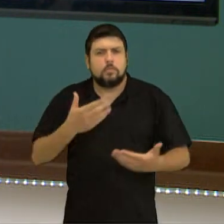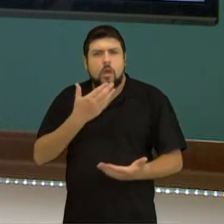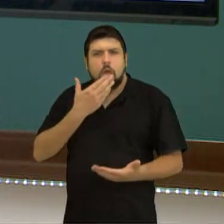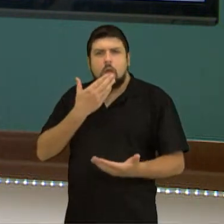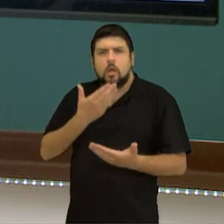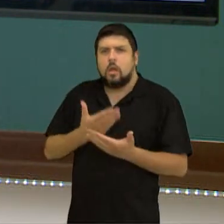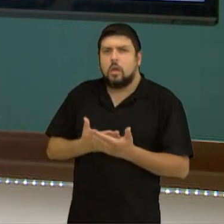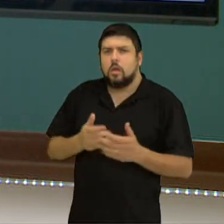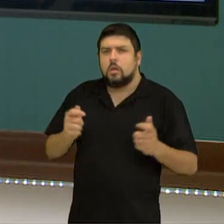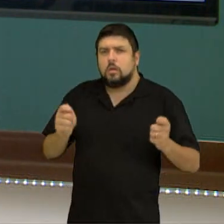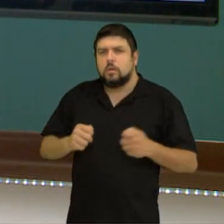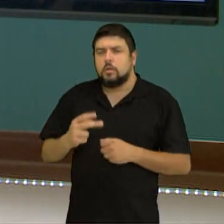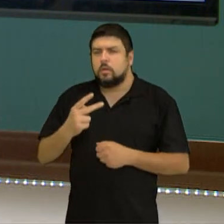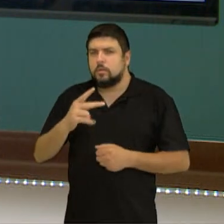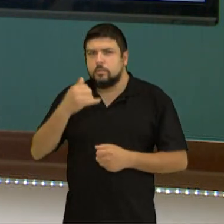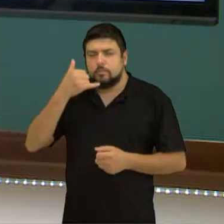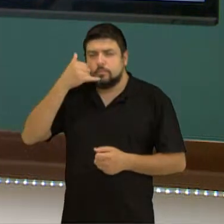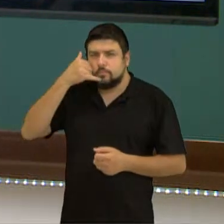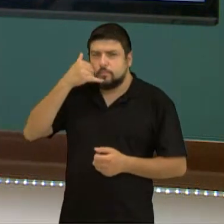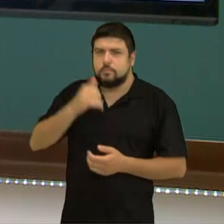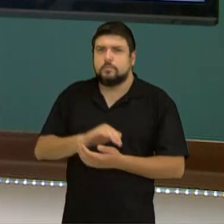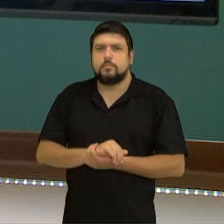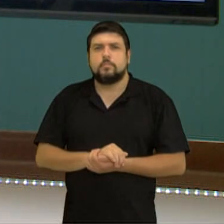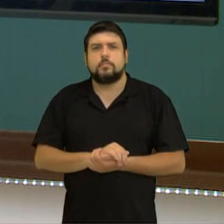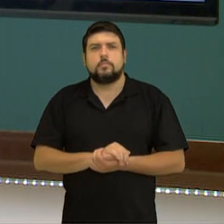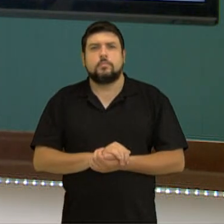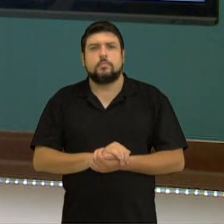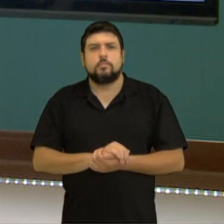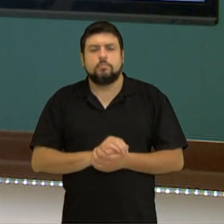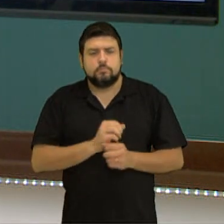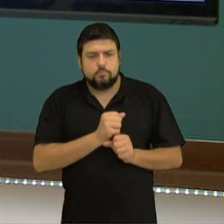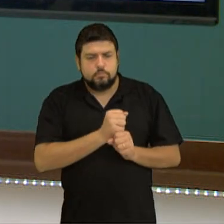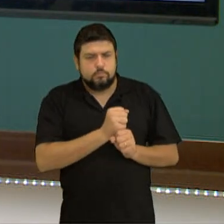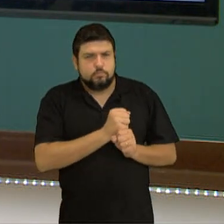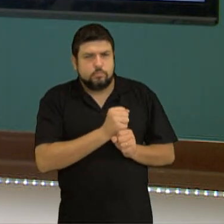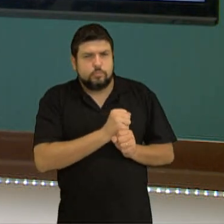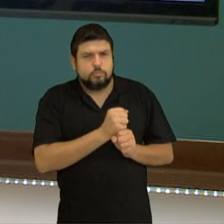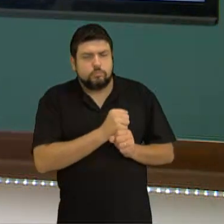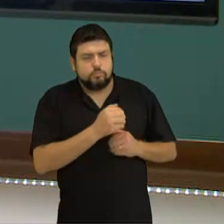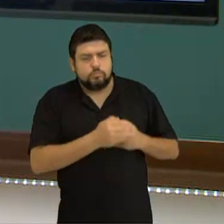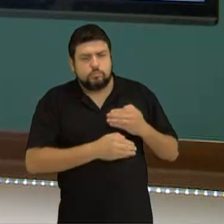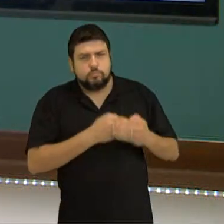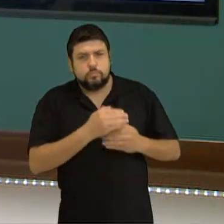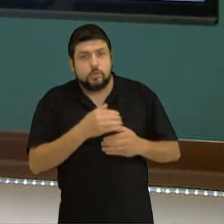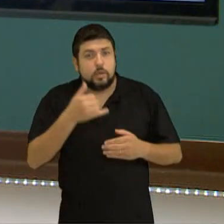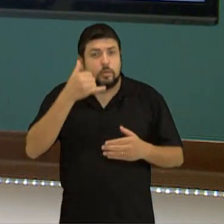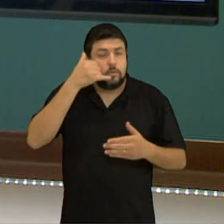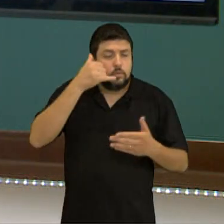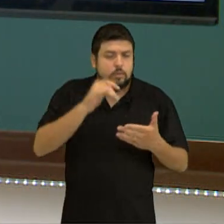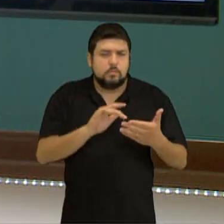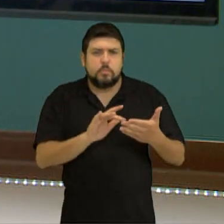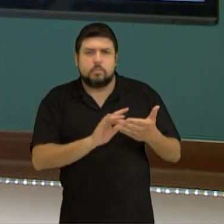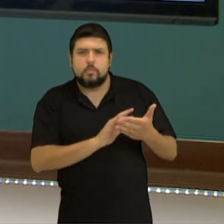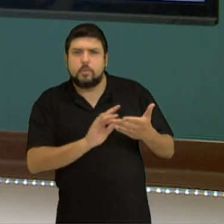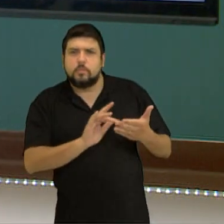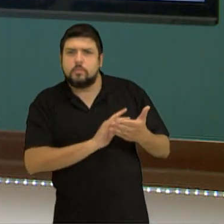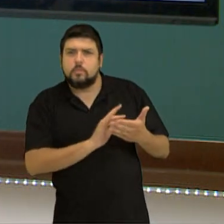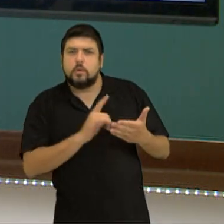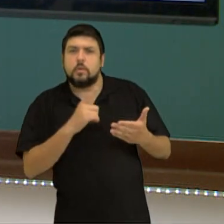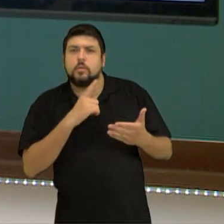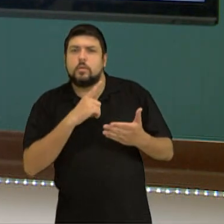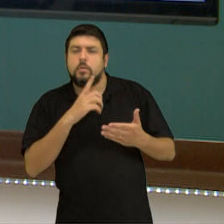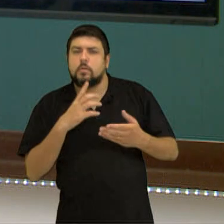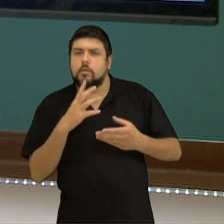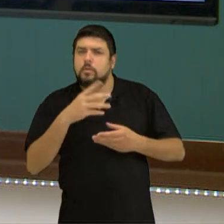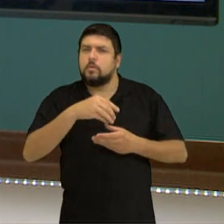seu celular, com o seu smartphone. Com o passar dos anos, os smartphones têm desenvolvido as suas funções